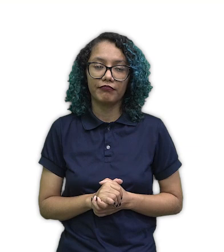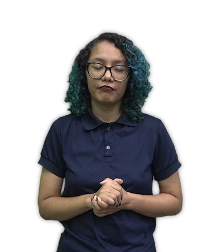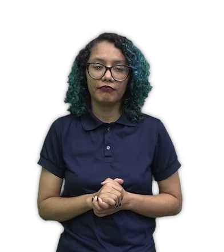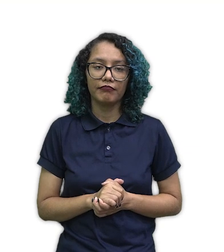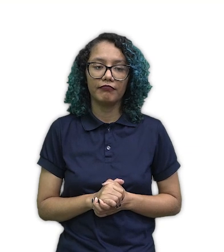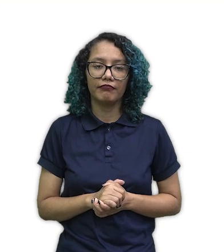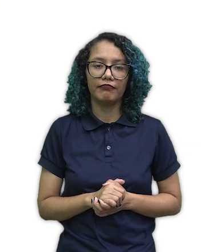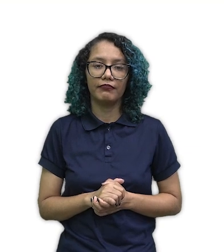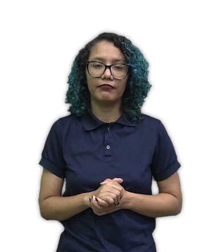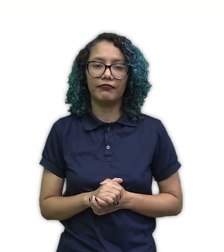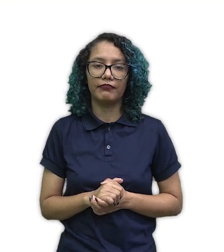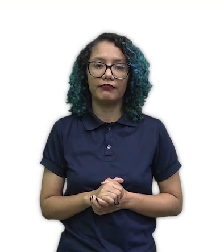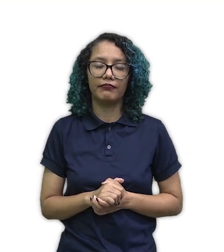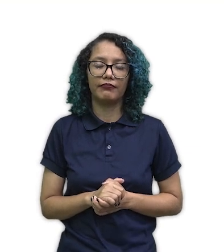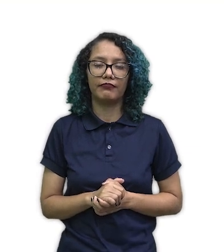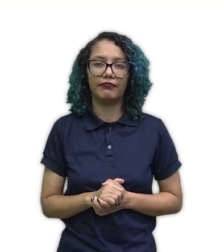montante